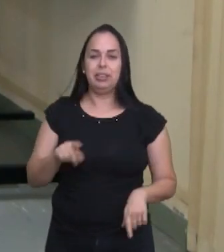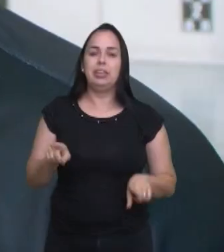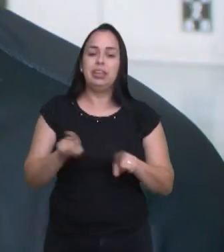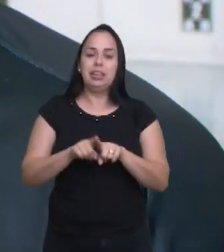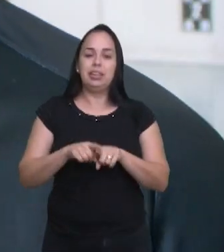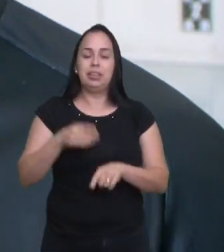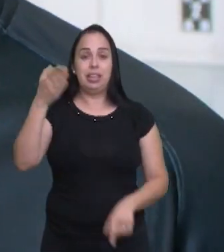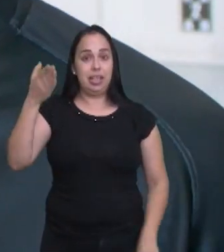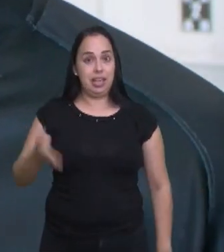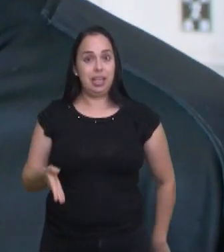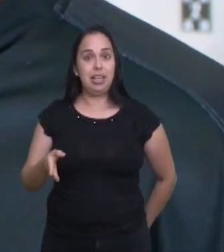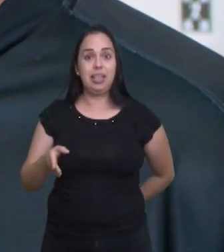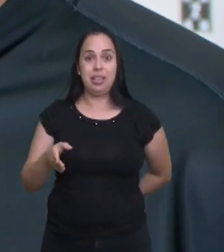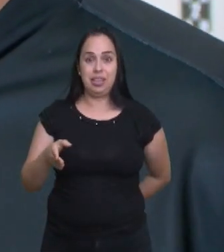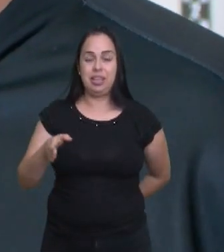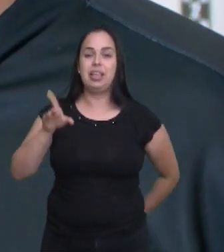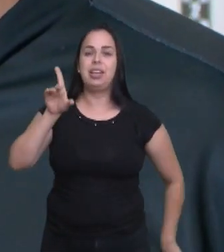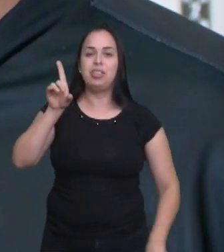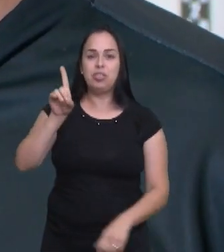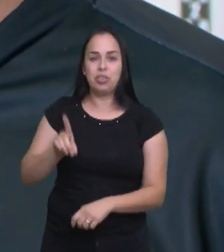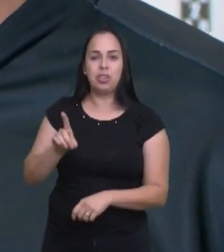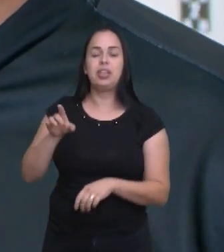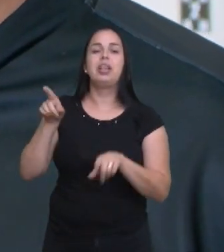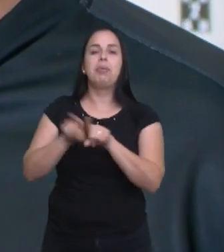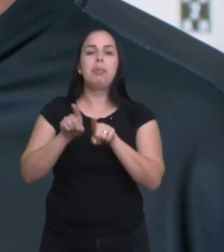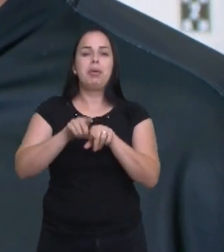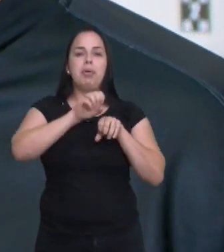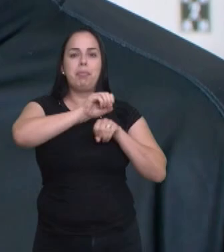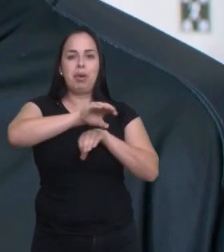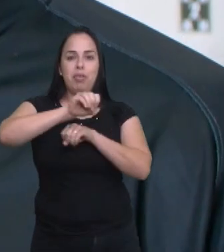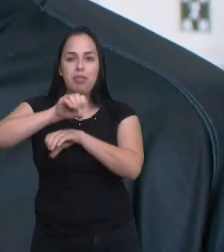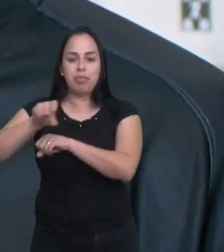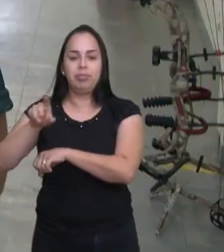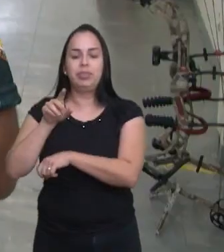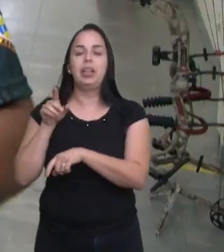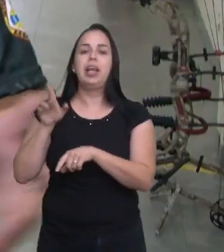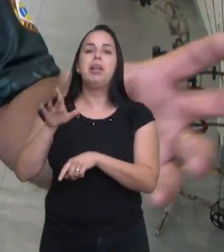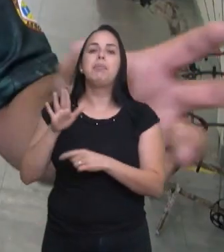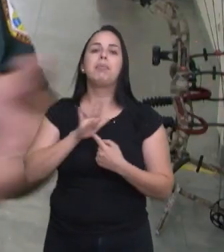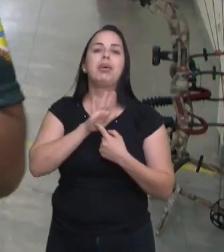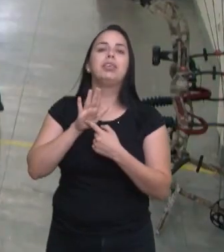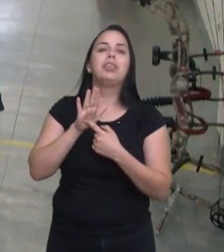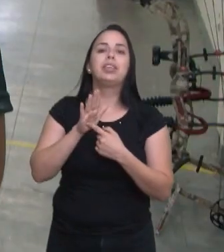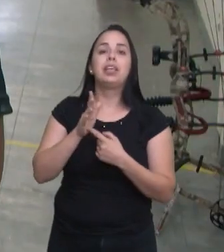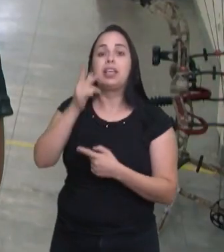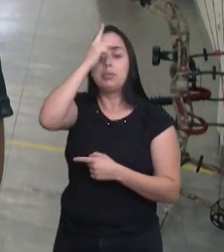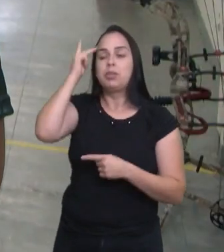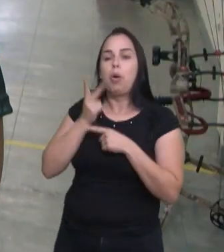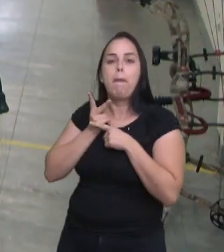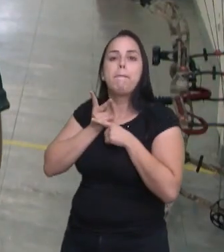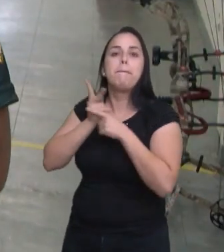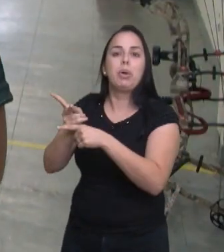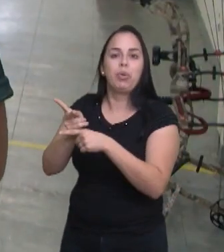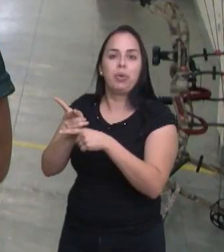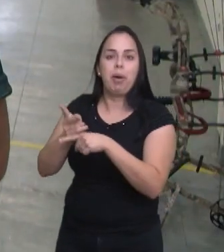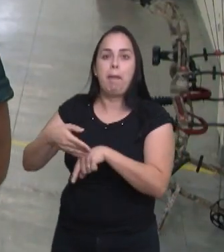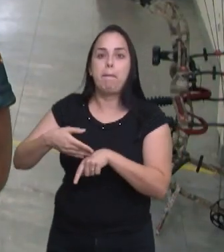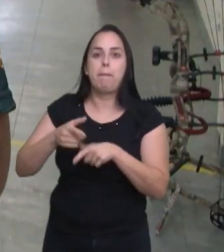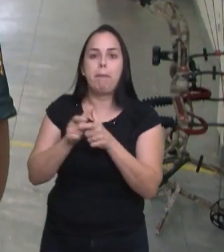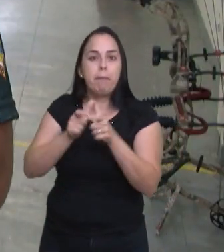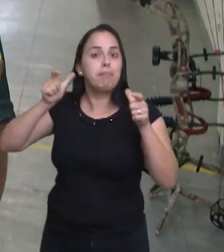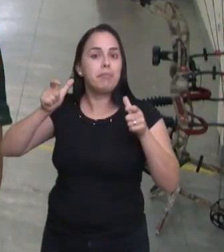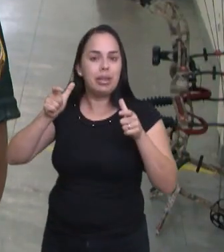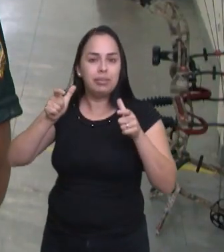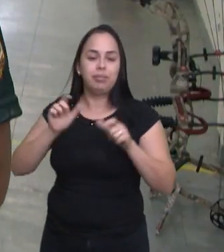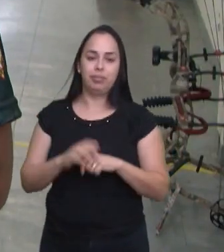flecha. O Alexandre é diretor da AVA e um dos instrutores da associação. Ele revela que a procura pela prática do esporte aumentou